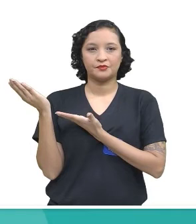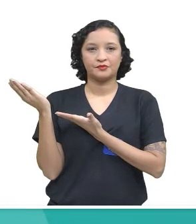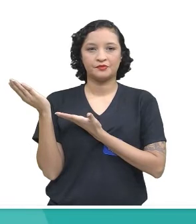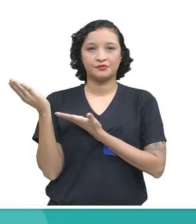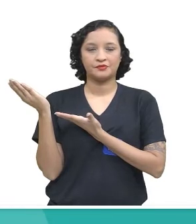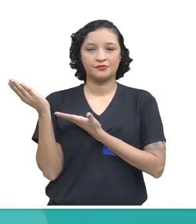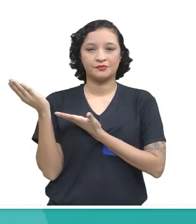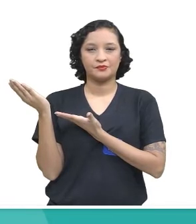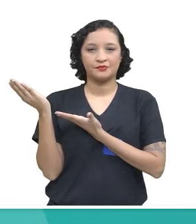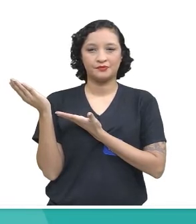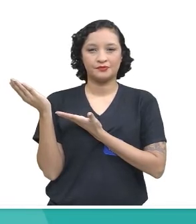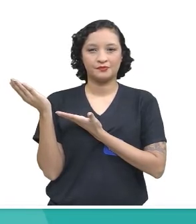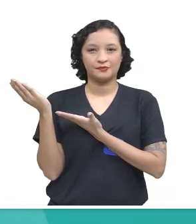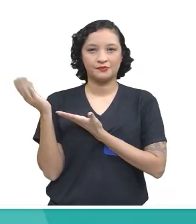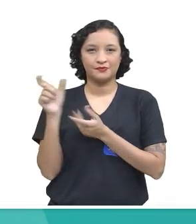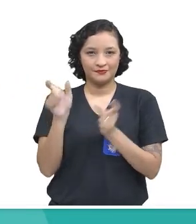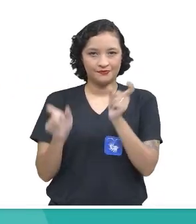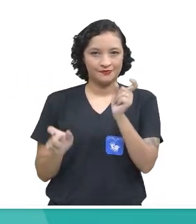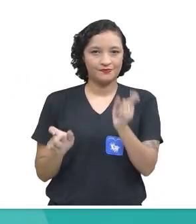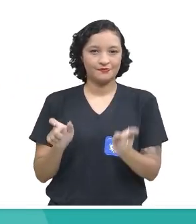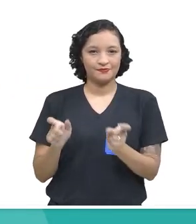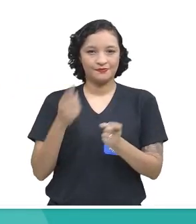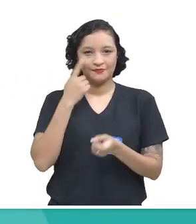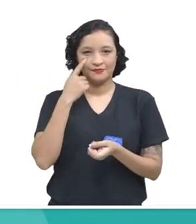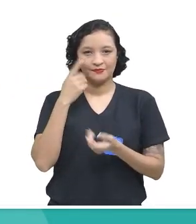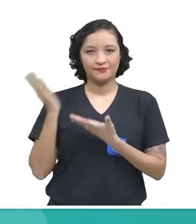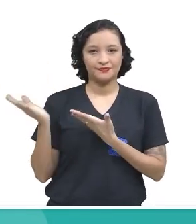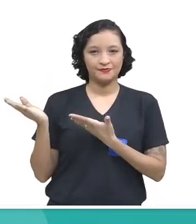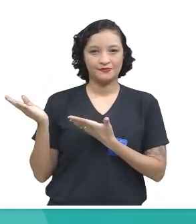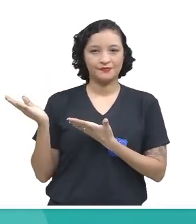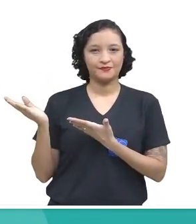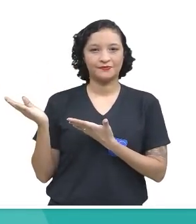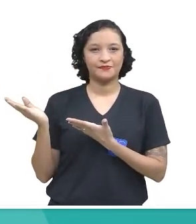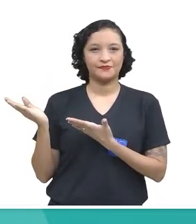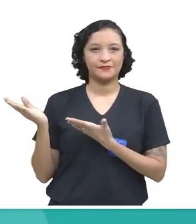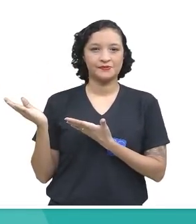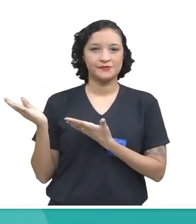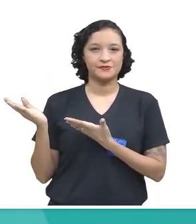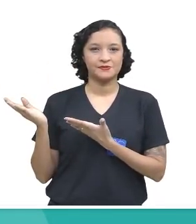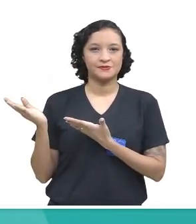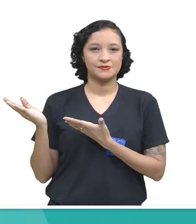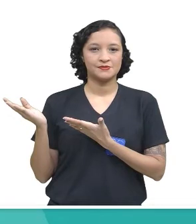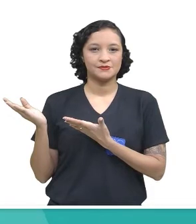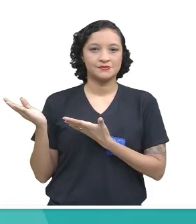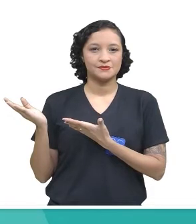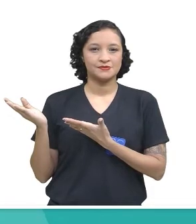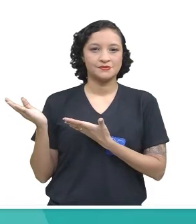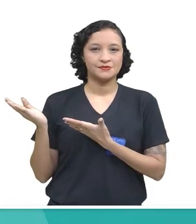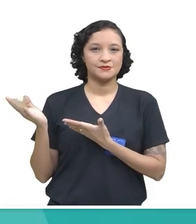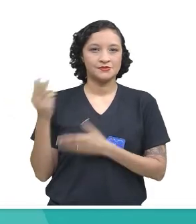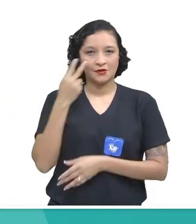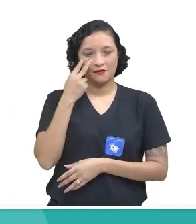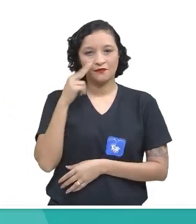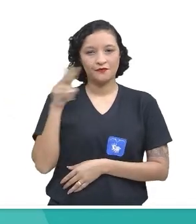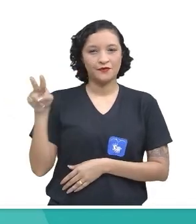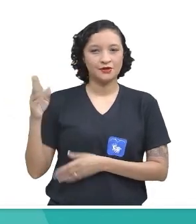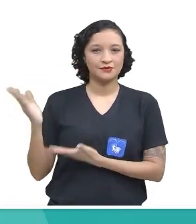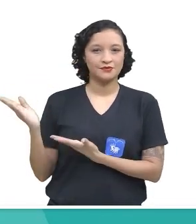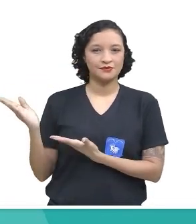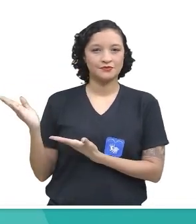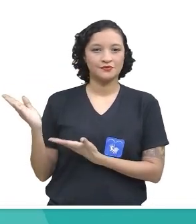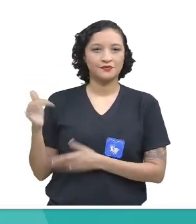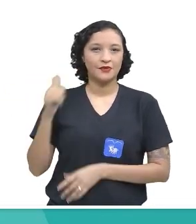dar uma olhadinha neles. Olha, eles vieram, né, como bonequinhos. Então, observem aí a nossa